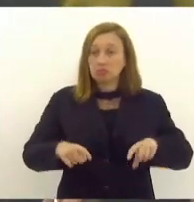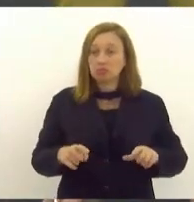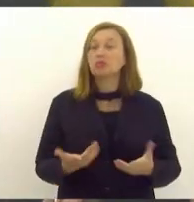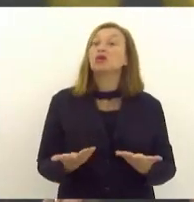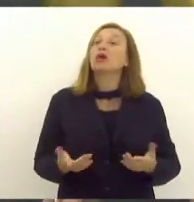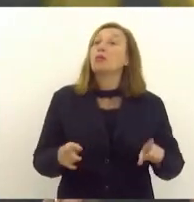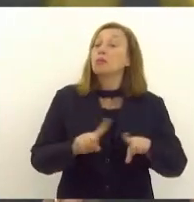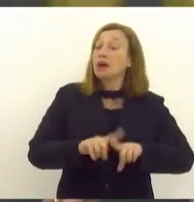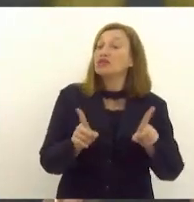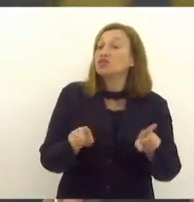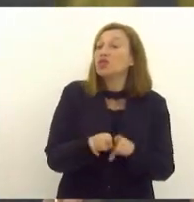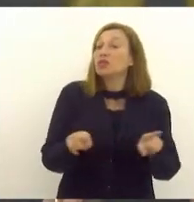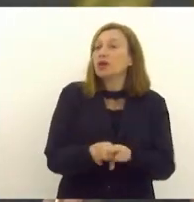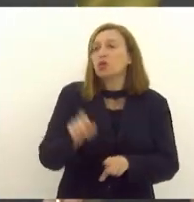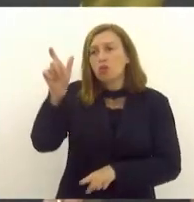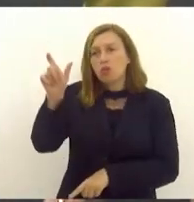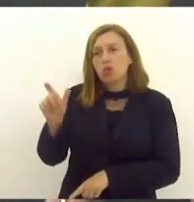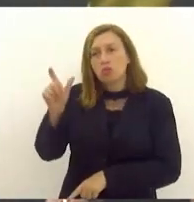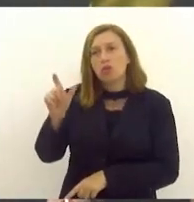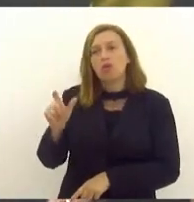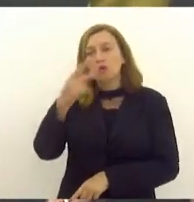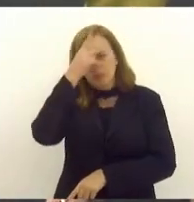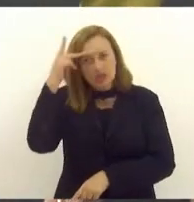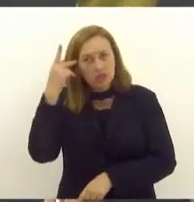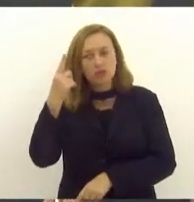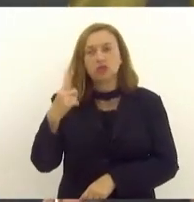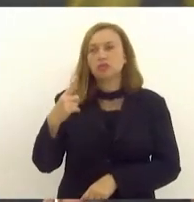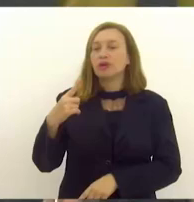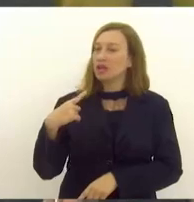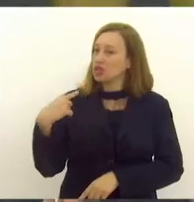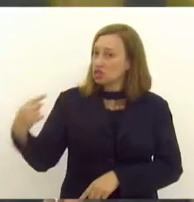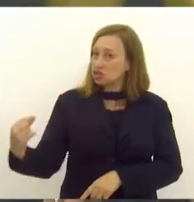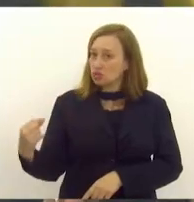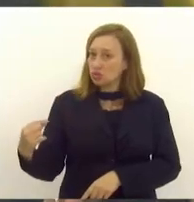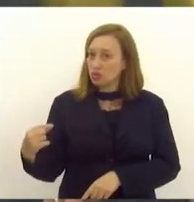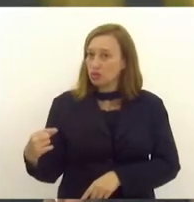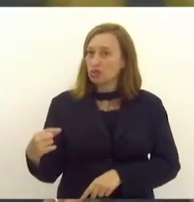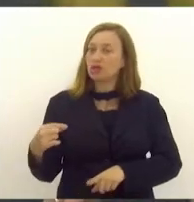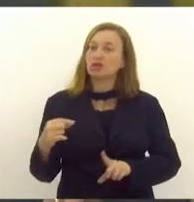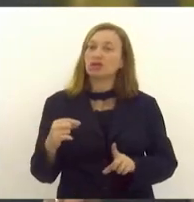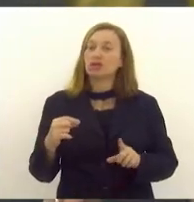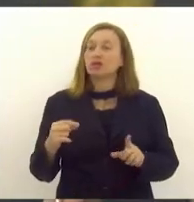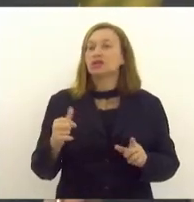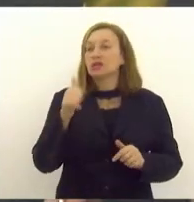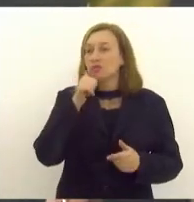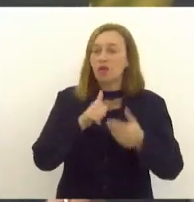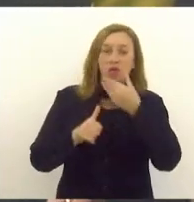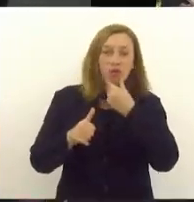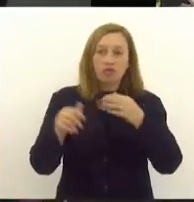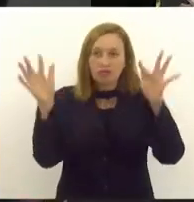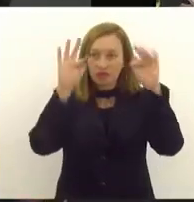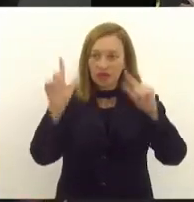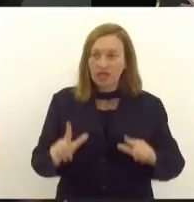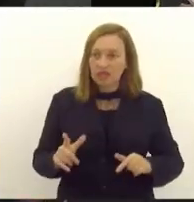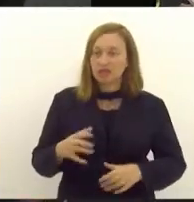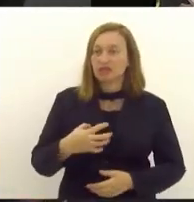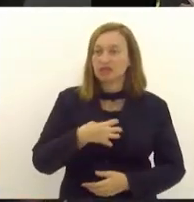Mas também como pessoas e pela escolha sexual que as fazem felizes Obrigada presidente